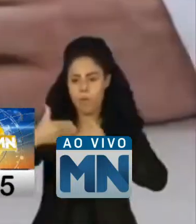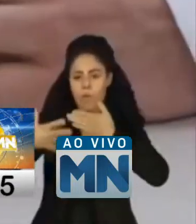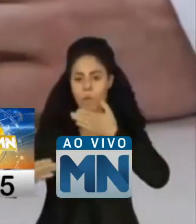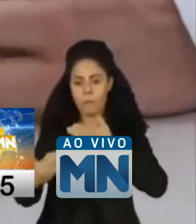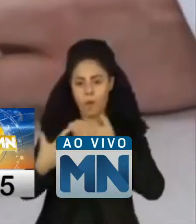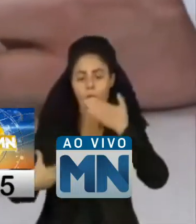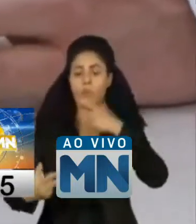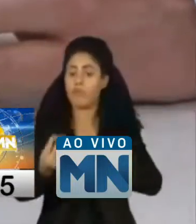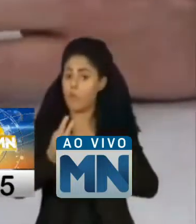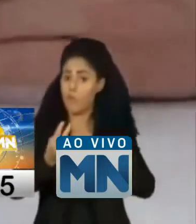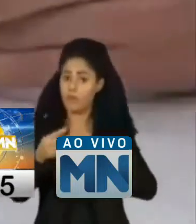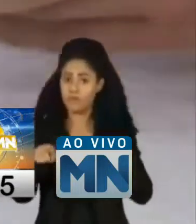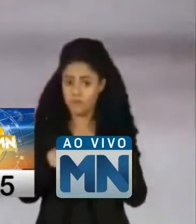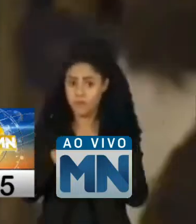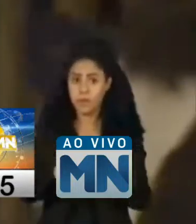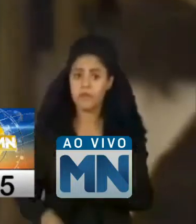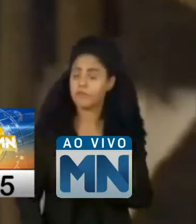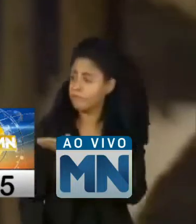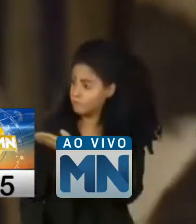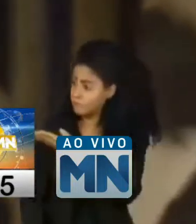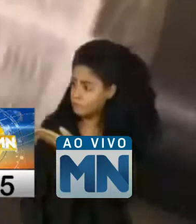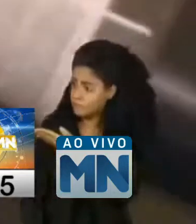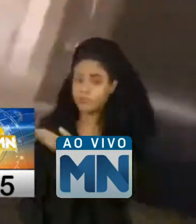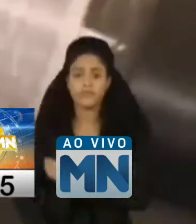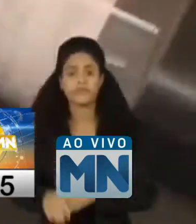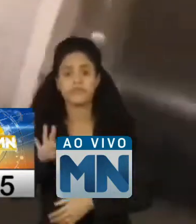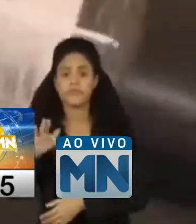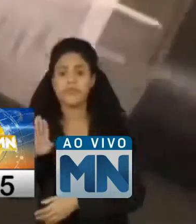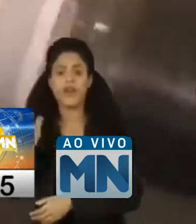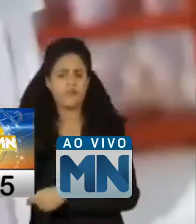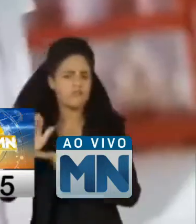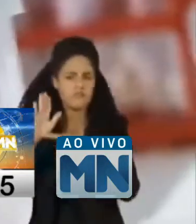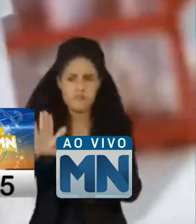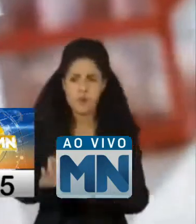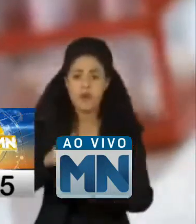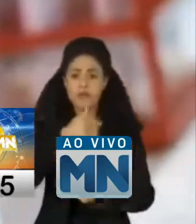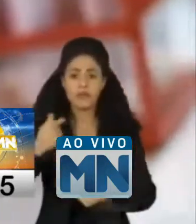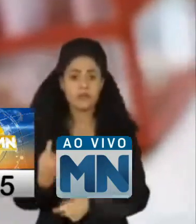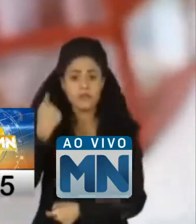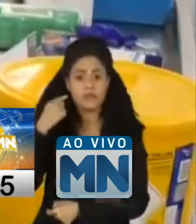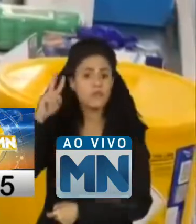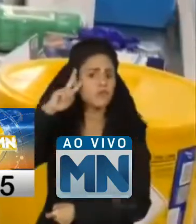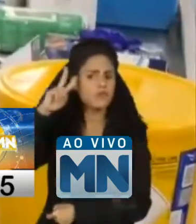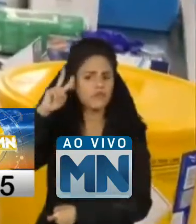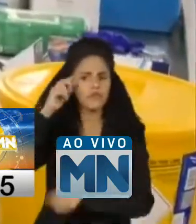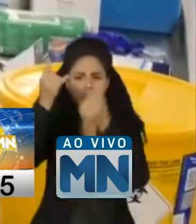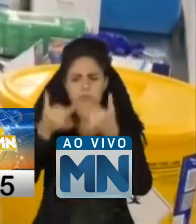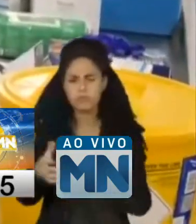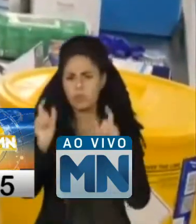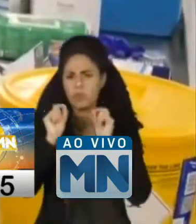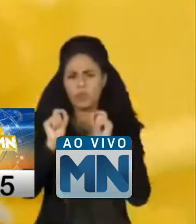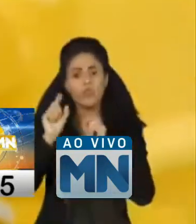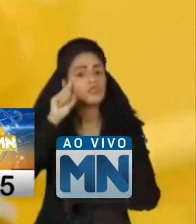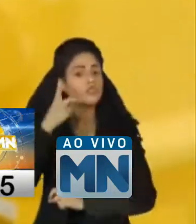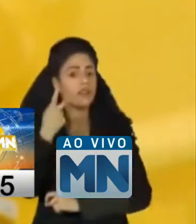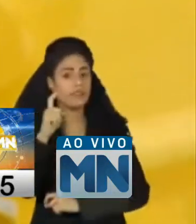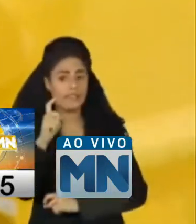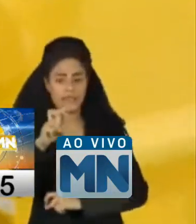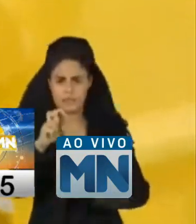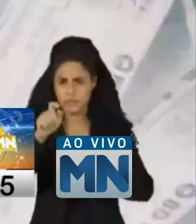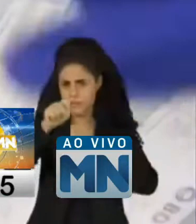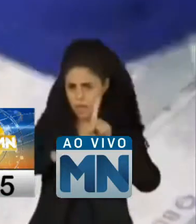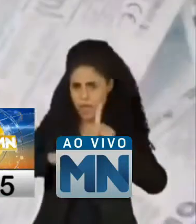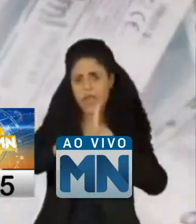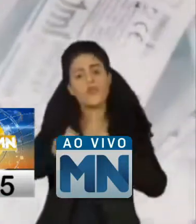a importância de você se vacinar, porque essa vacina que está agora sendo distribuída é uma